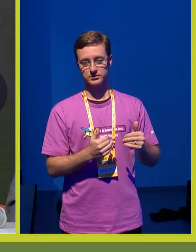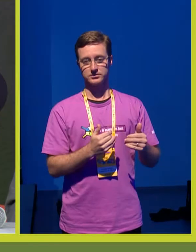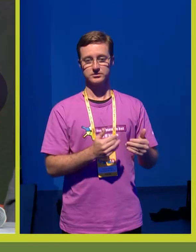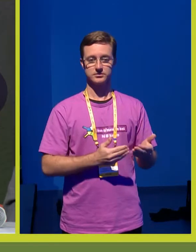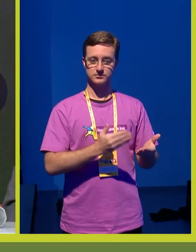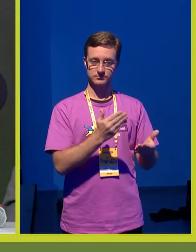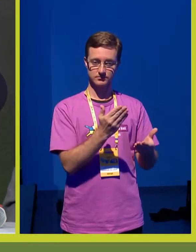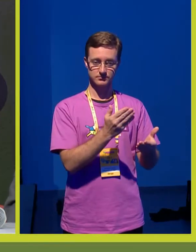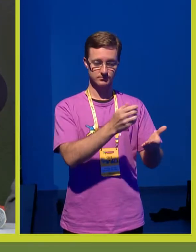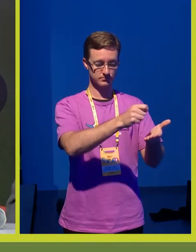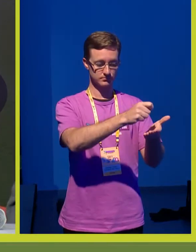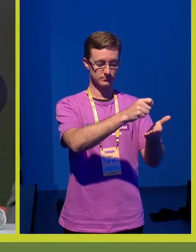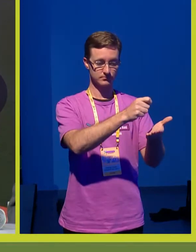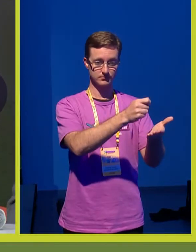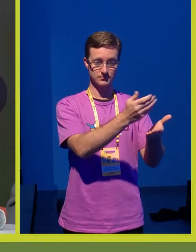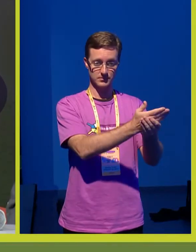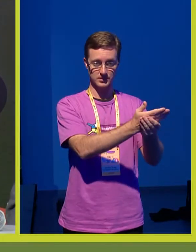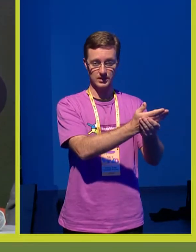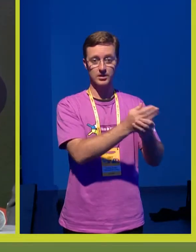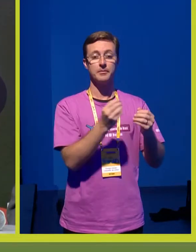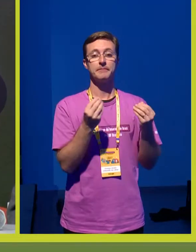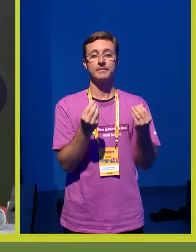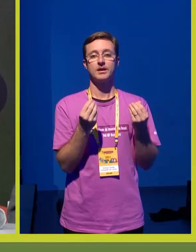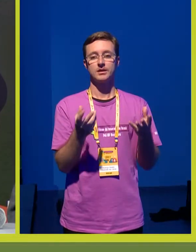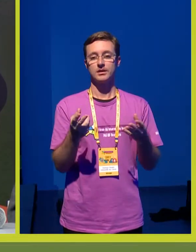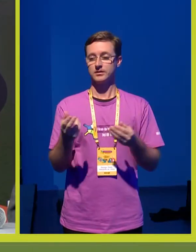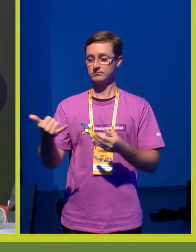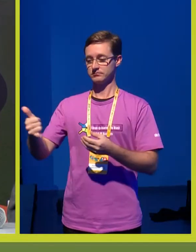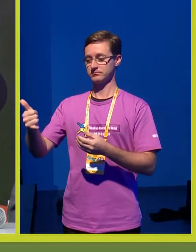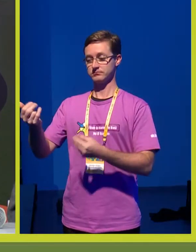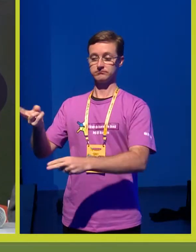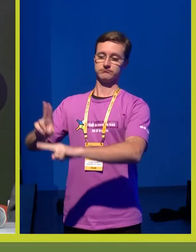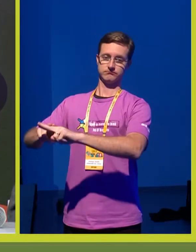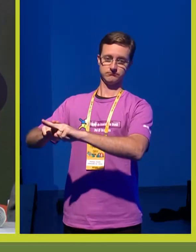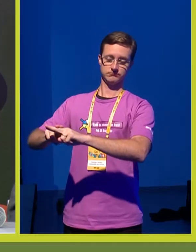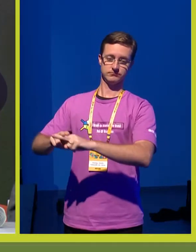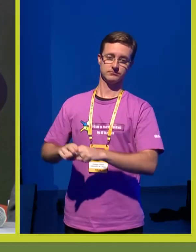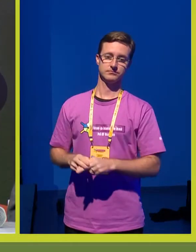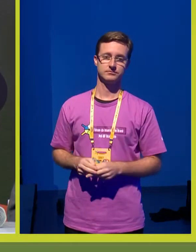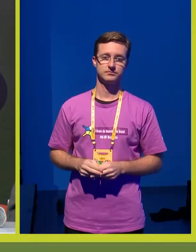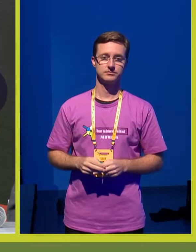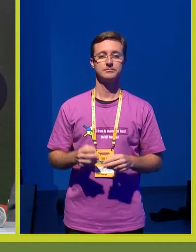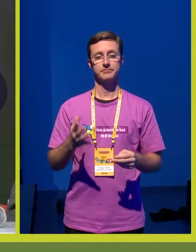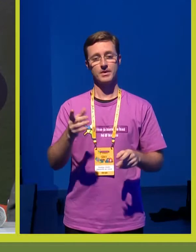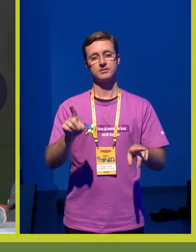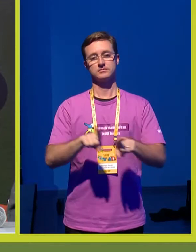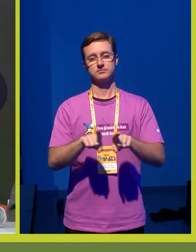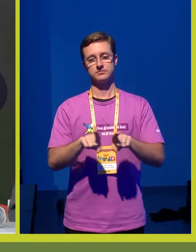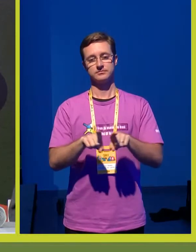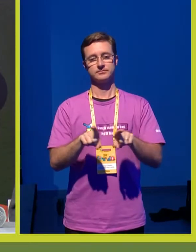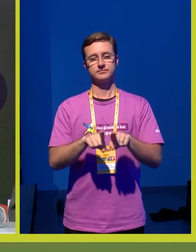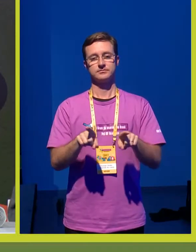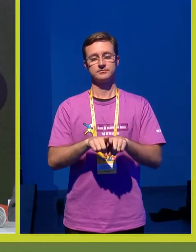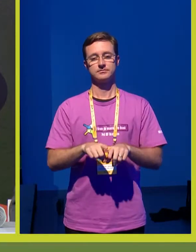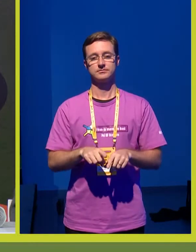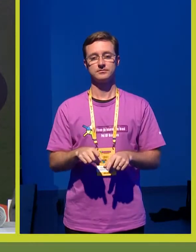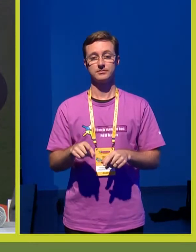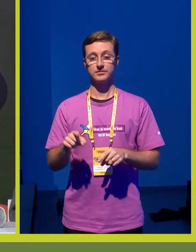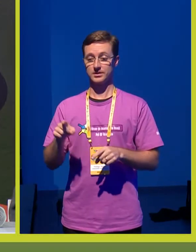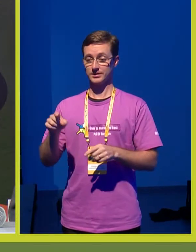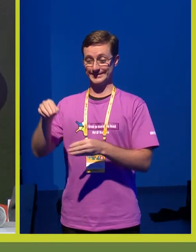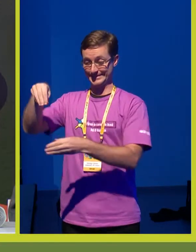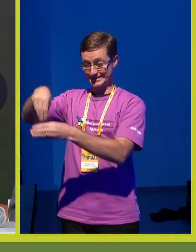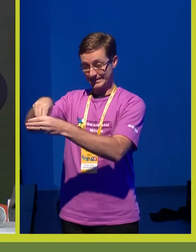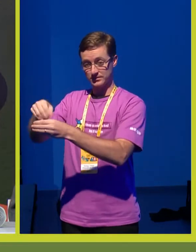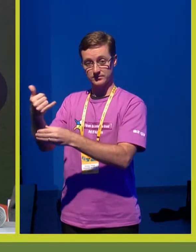não só para apreensão do celular porque a pessoa já é investigada em razão daquilo mas também para que seja acessado o